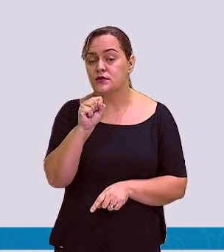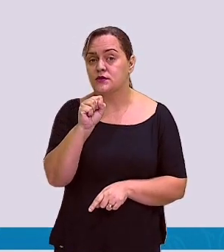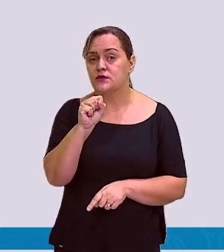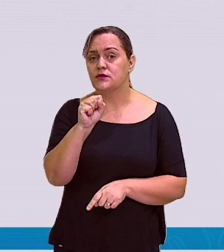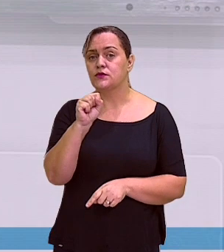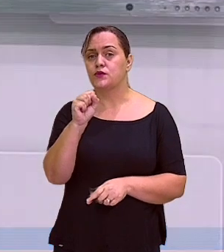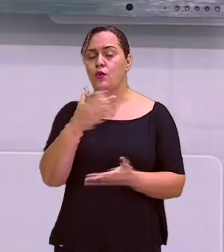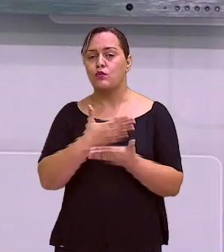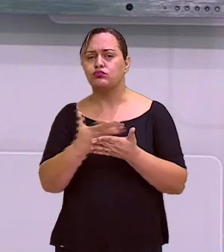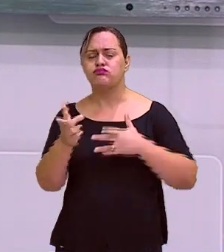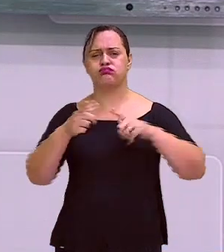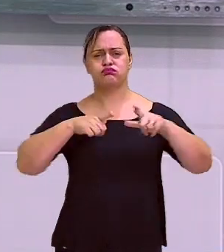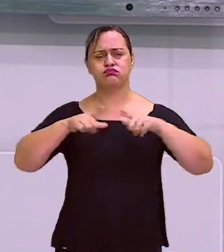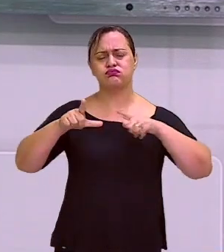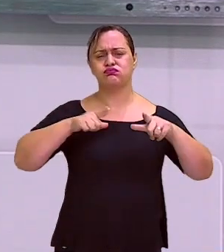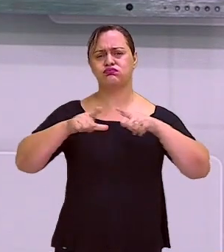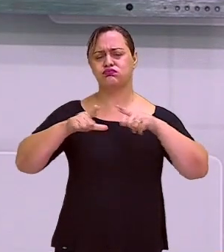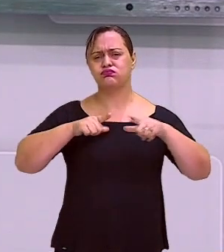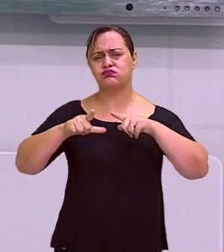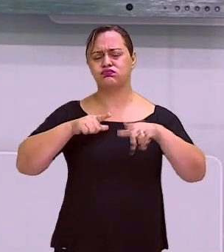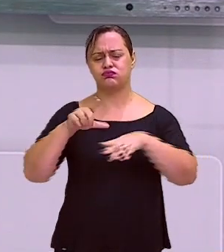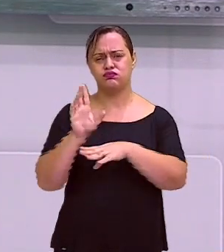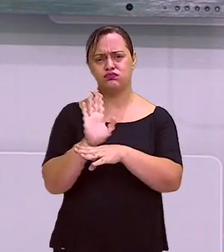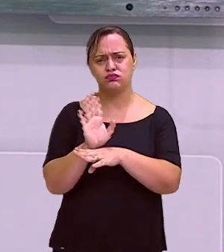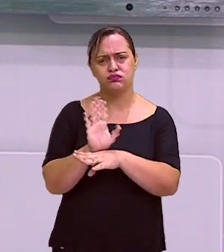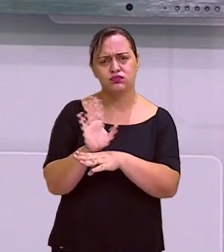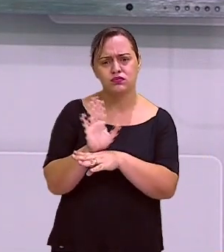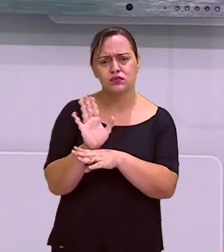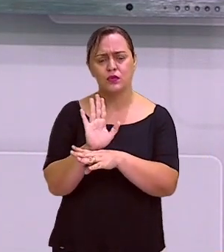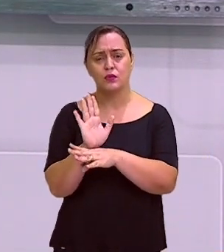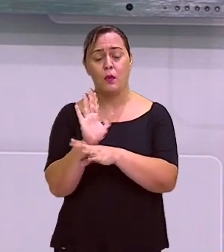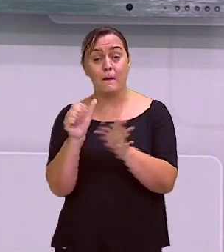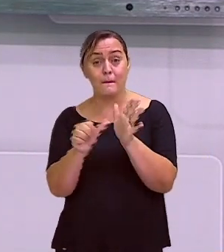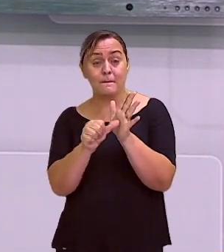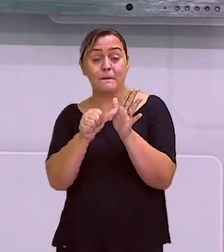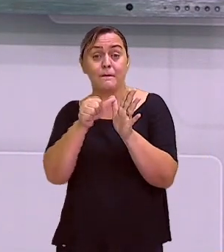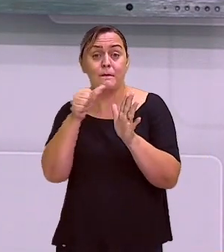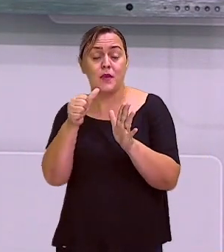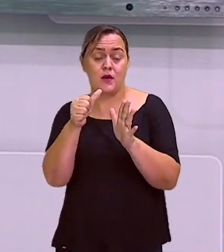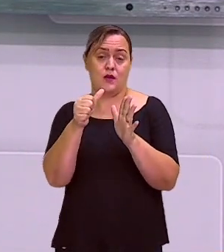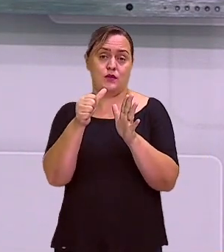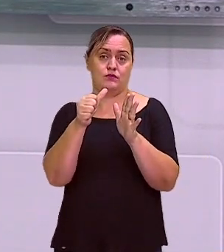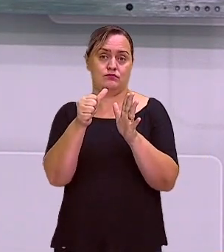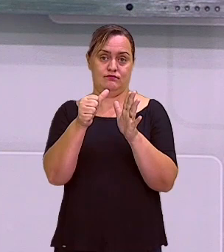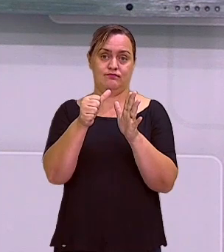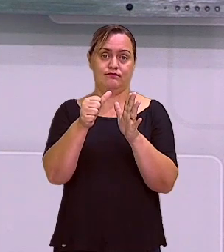curta-metragem. Olha que interessante, ele foi considerado o primeiro aparelho